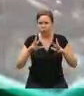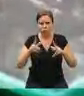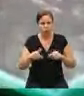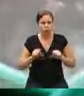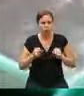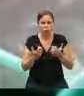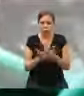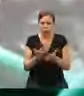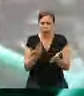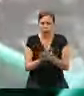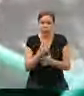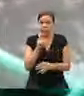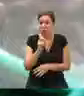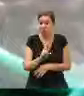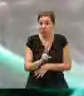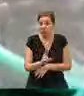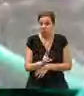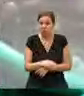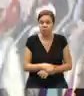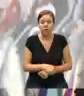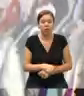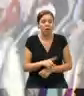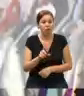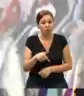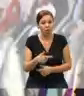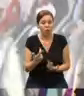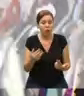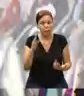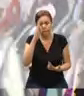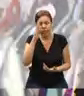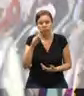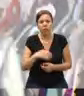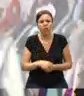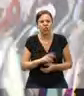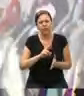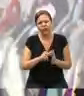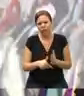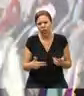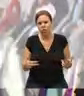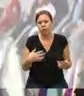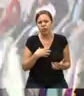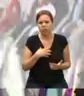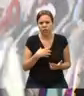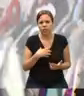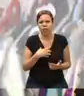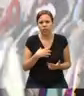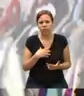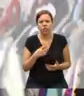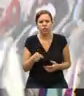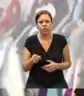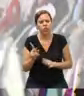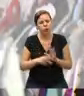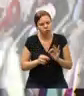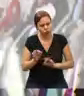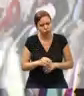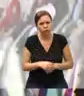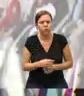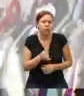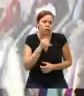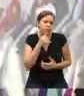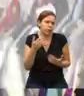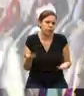reforço escolar com apenas R$50. Esse é o carro-chefe. Existem outras maneiras de manter esses projetos, por